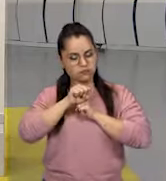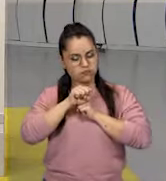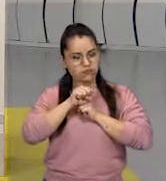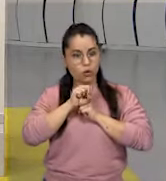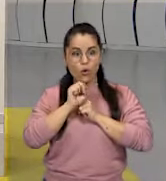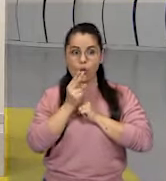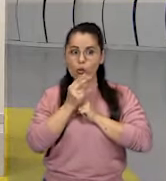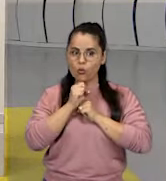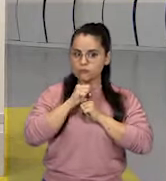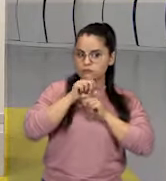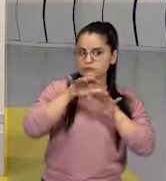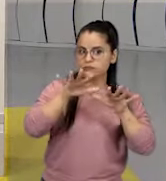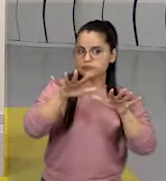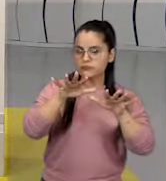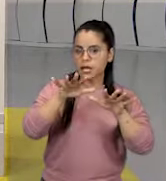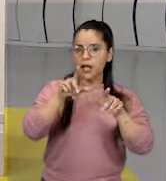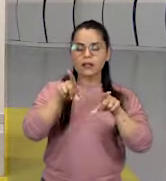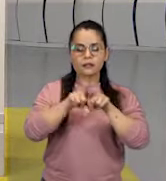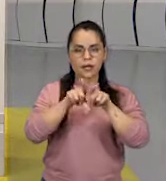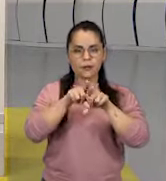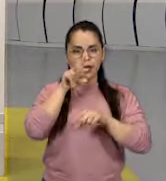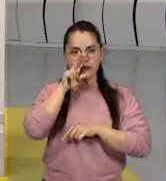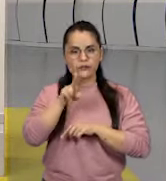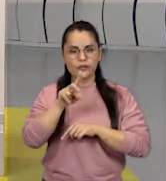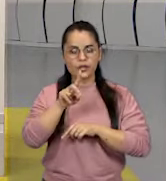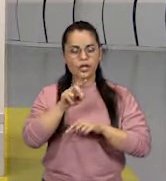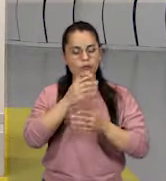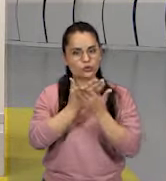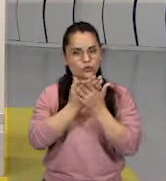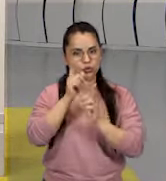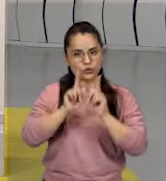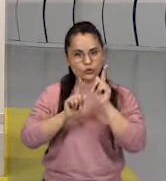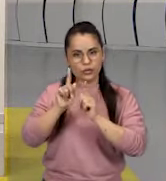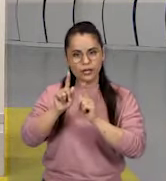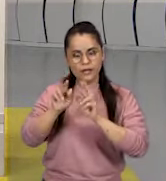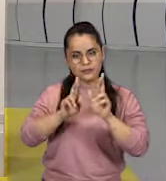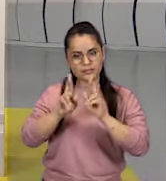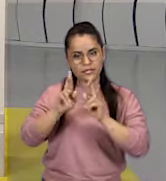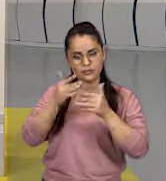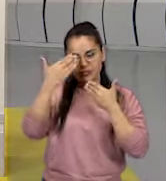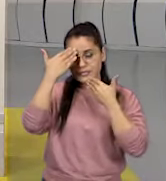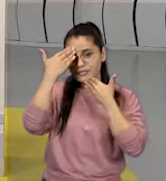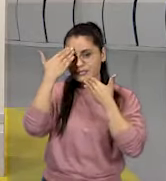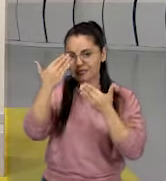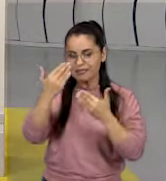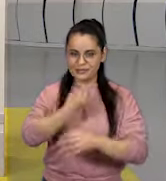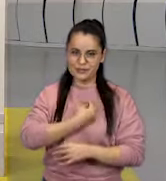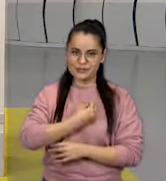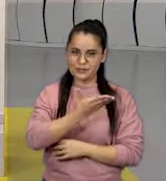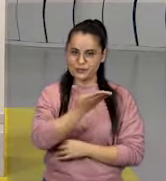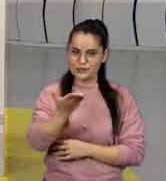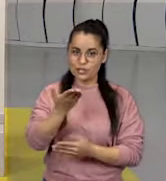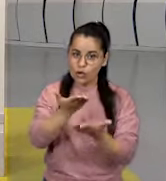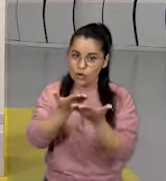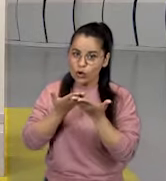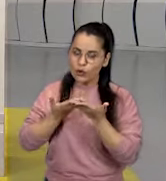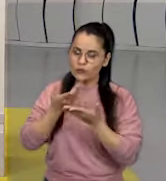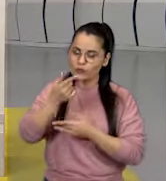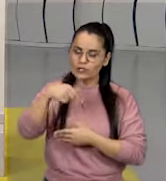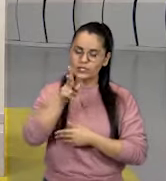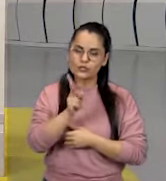exotérmica vimos o estudo dos gráficos e as relações estequiométricas agradeço vocês a participação convida a